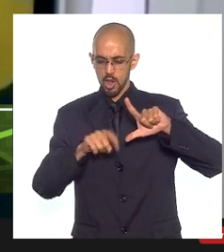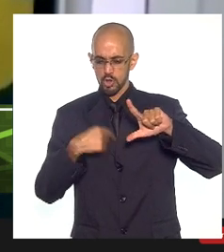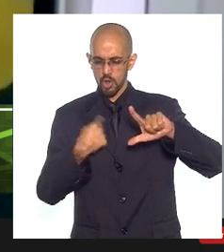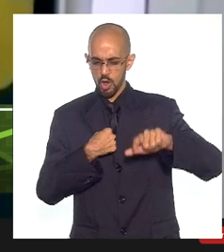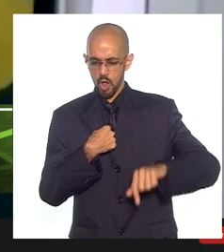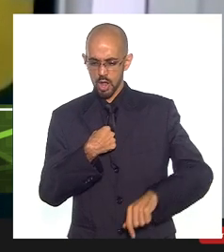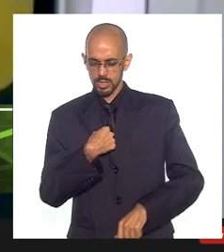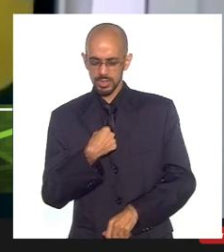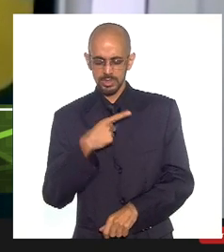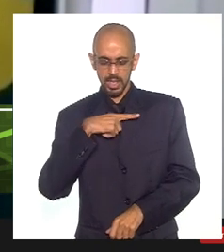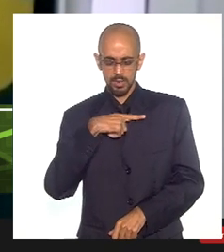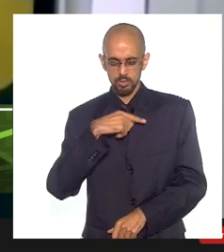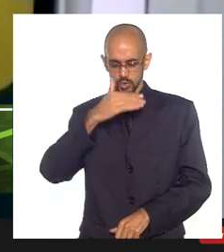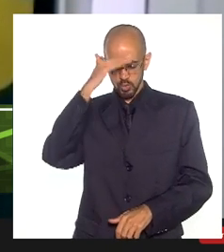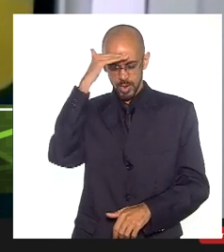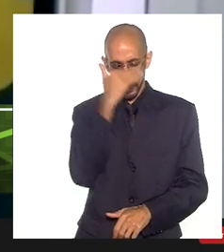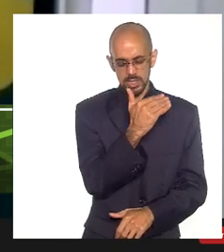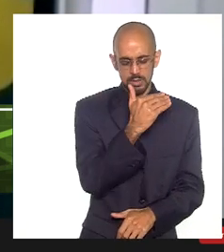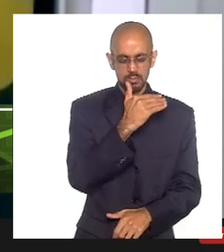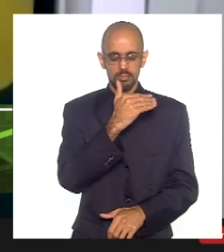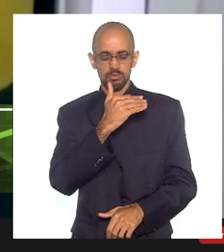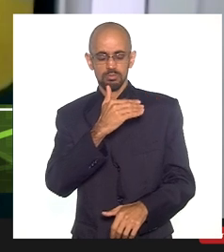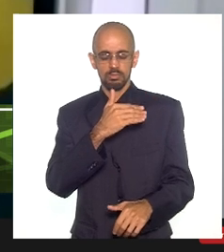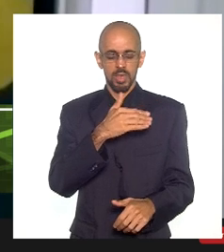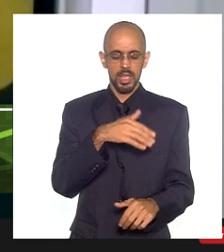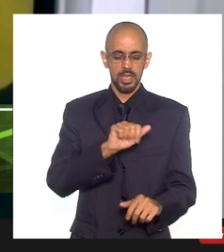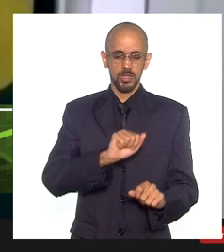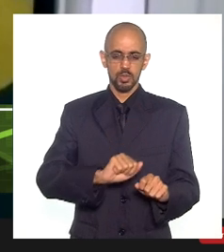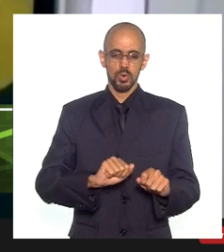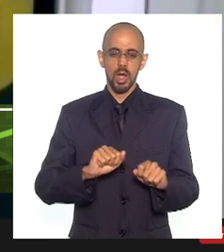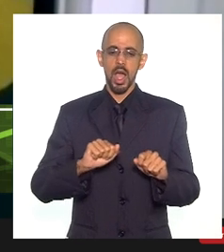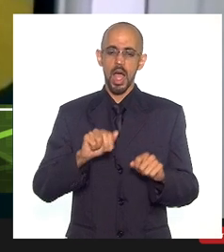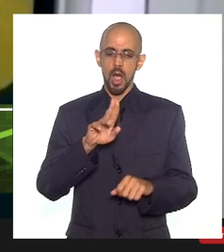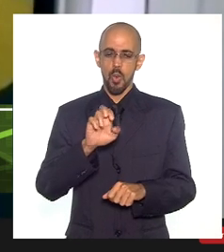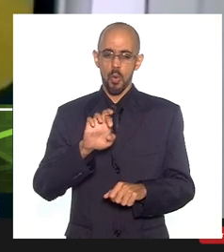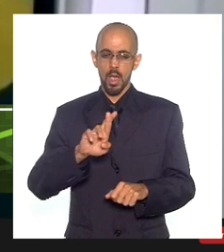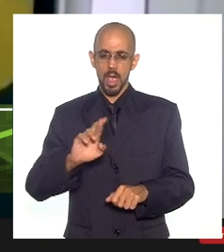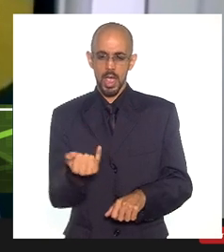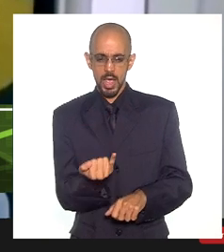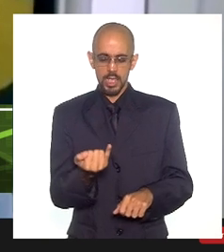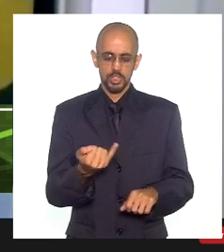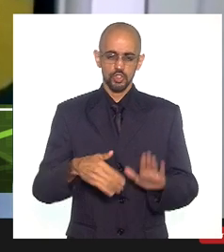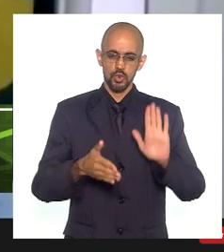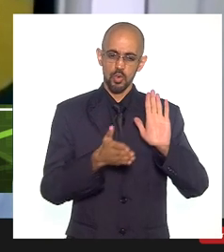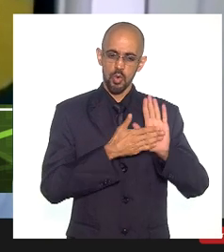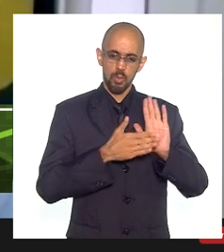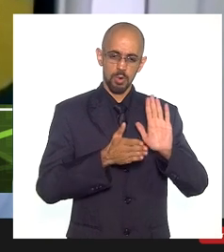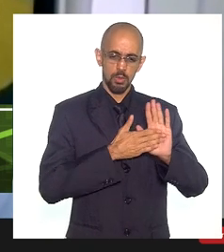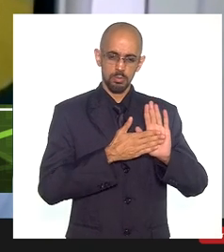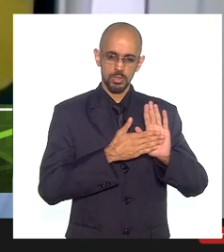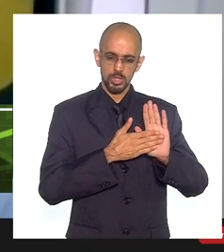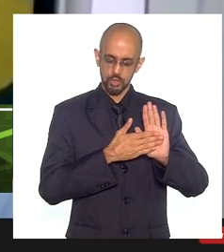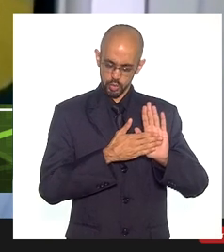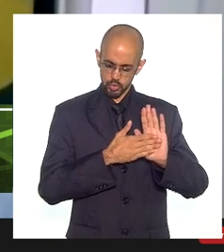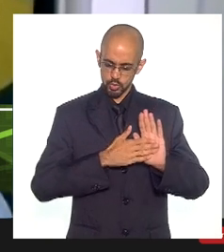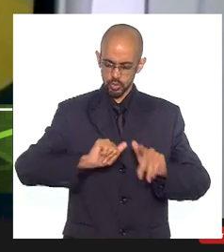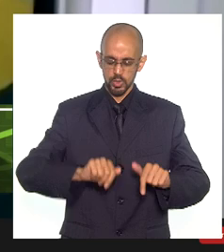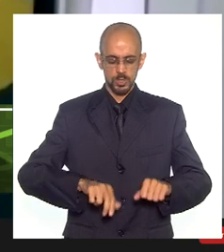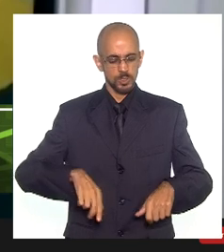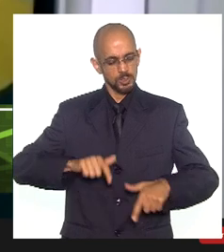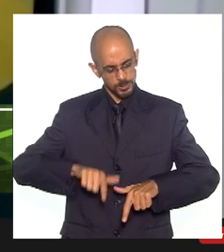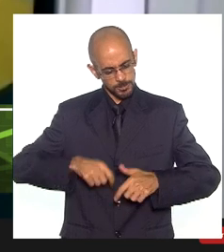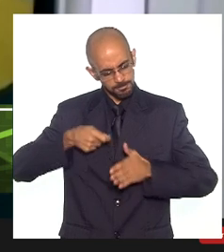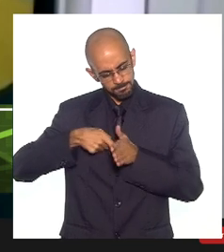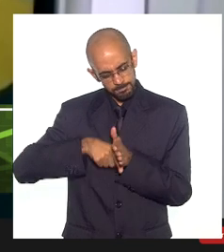trajetória acadêmica nas várias áreas do conhecimento, pelo compromisso acadêmico e pelo espírito público de